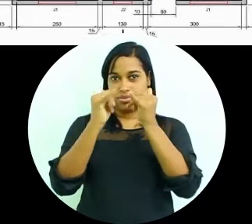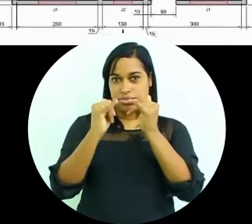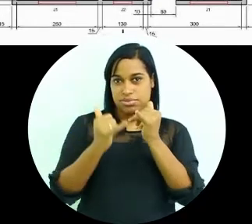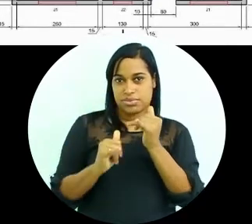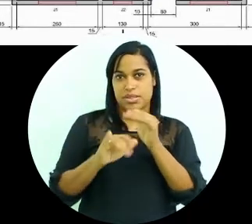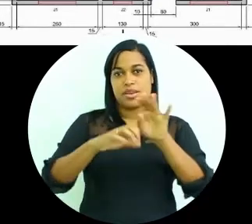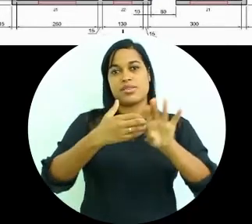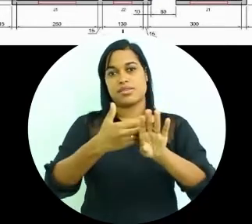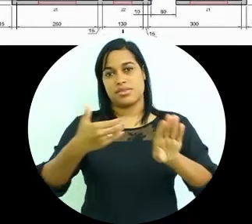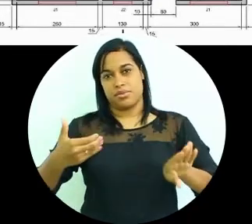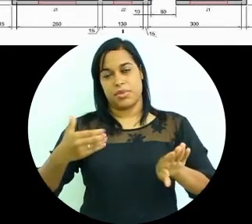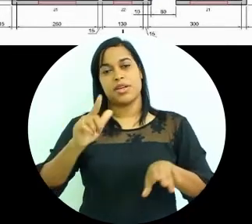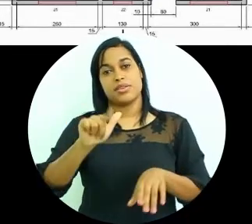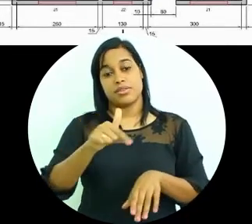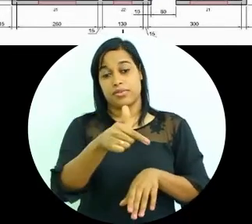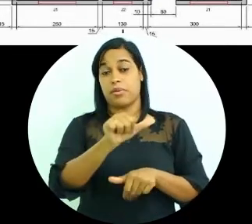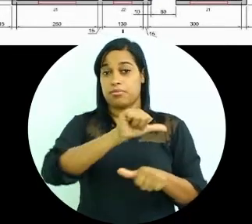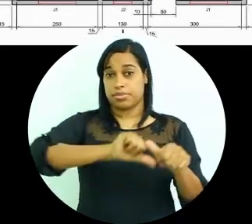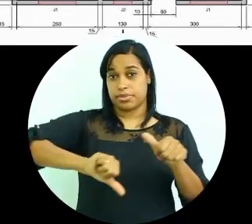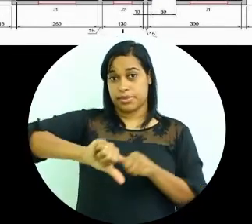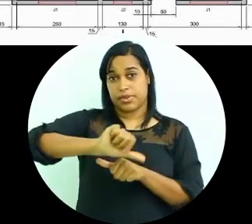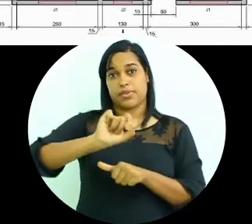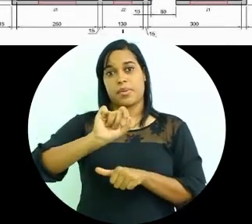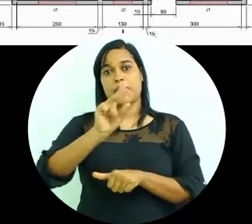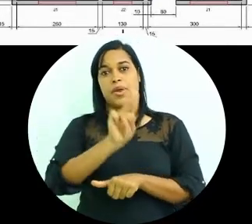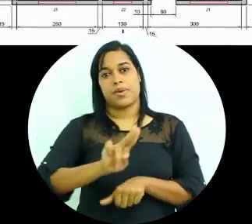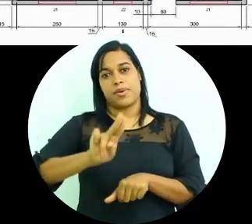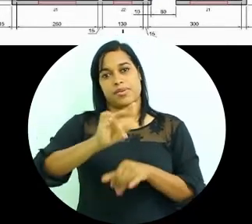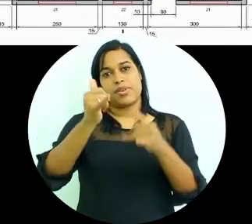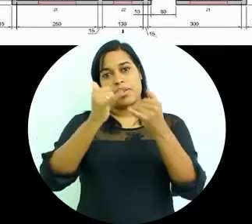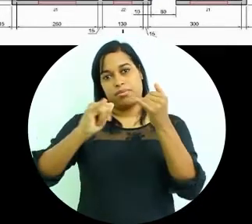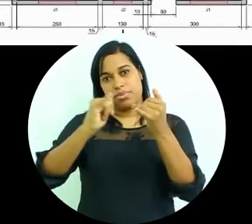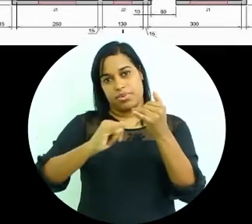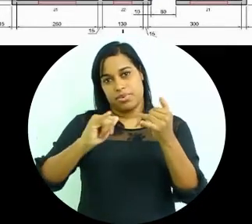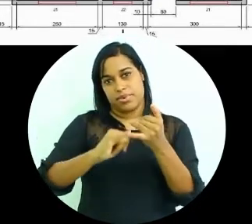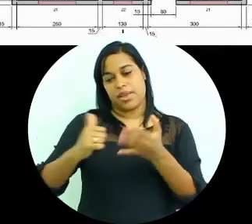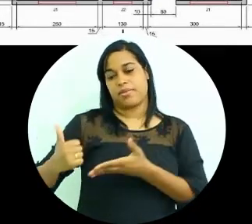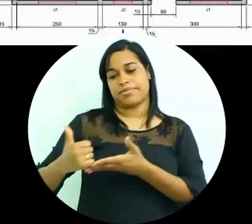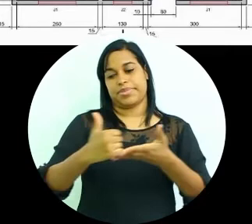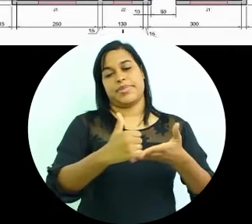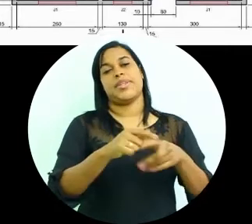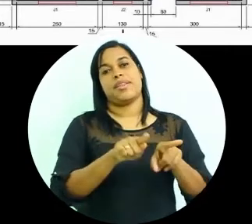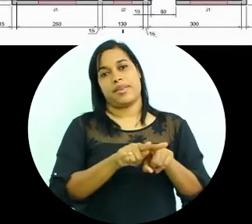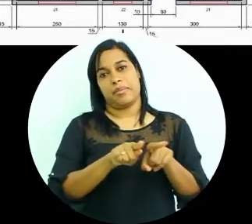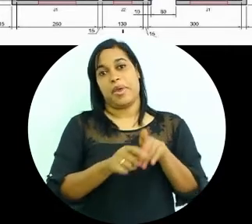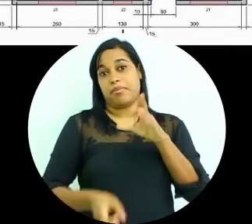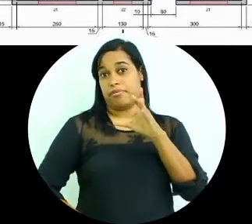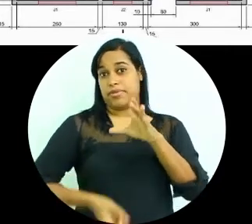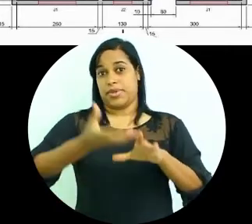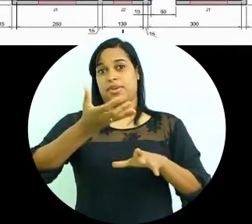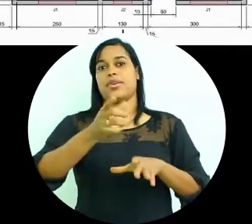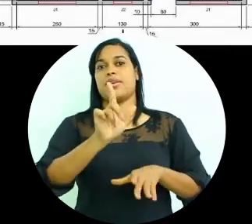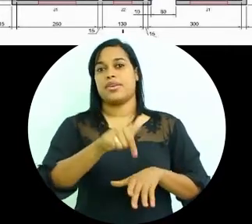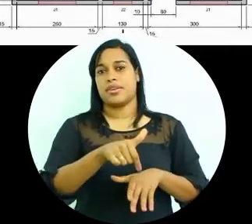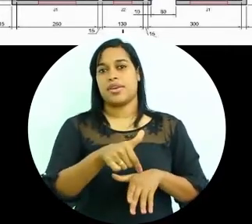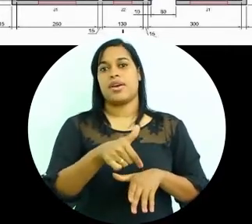linhas separadas. Nós fizemos essa modificar para utilizar as linhas como linhas auxiliares